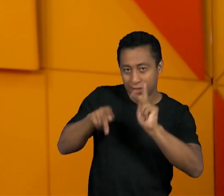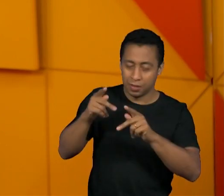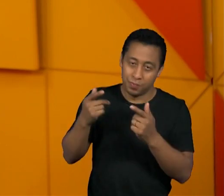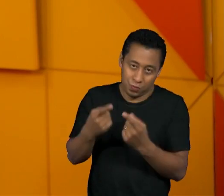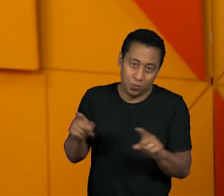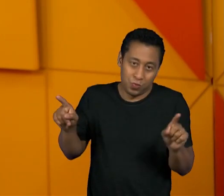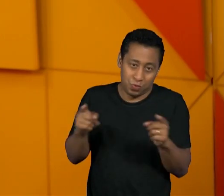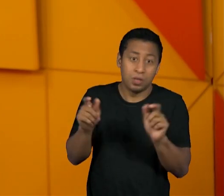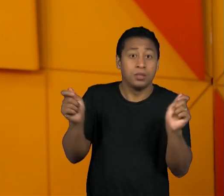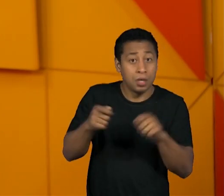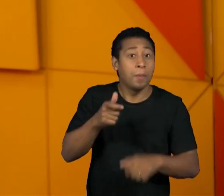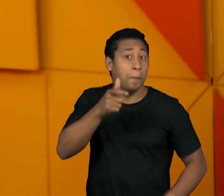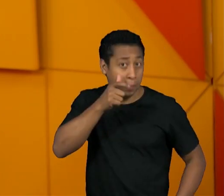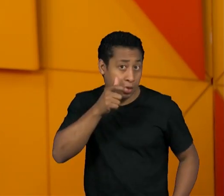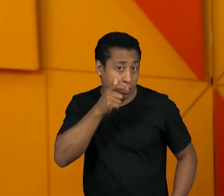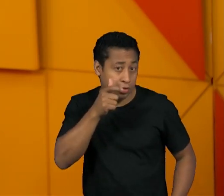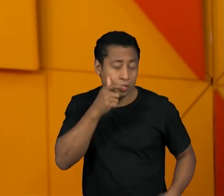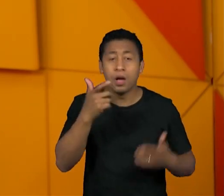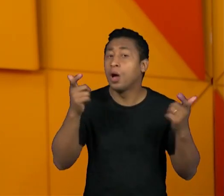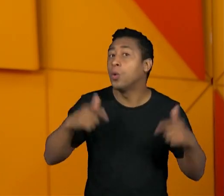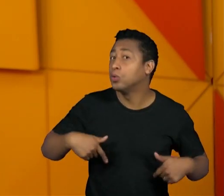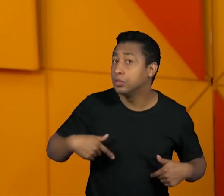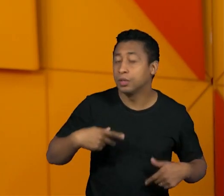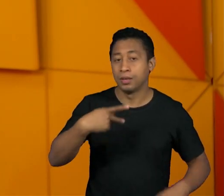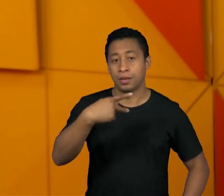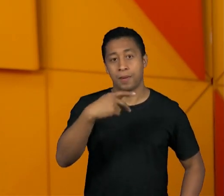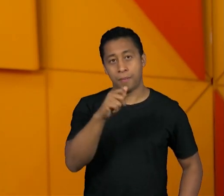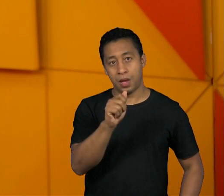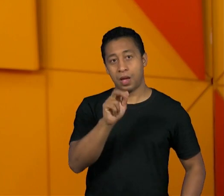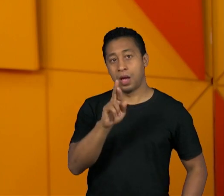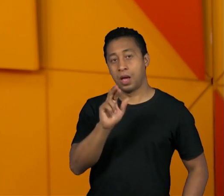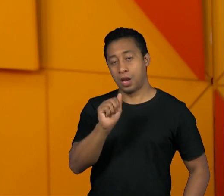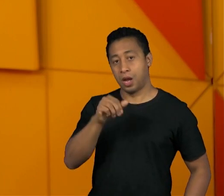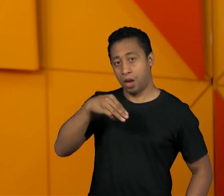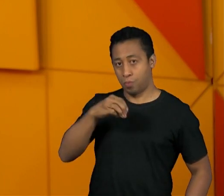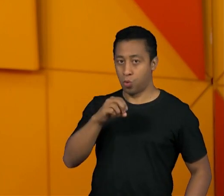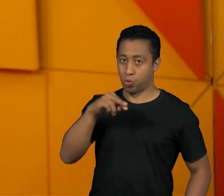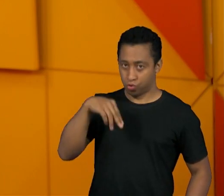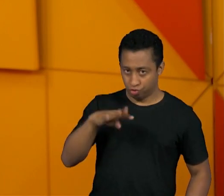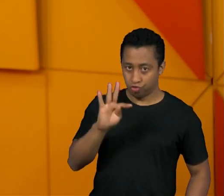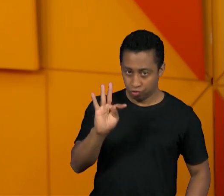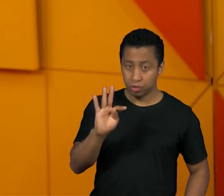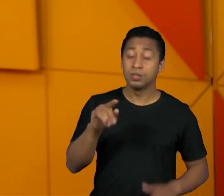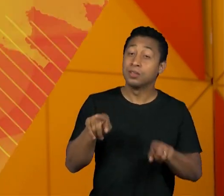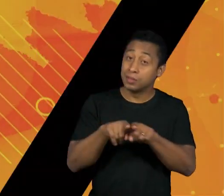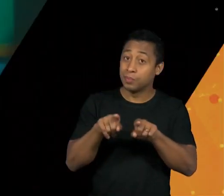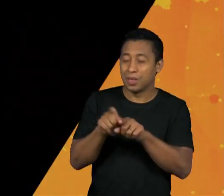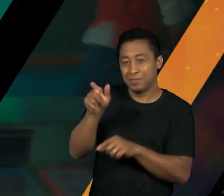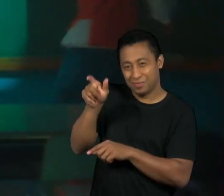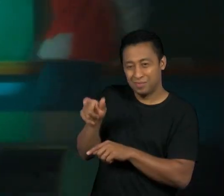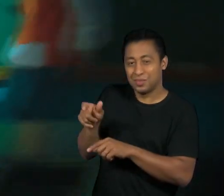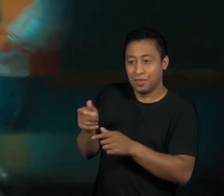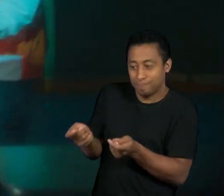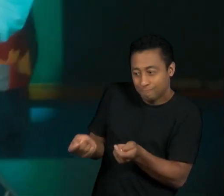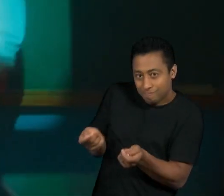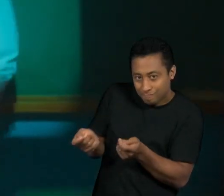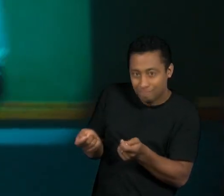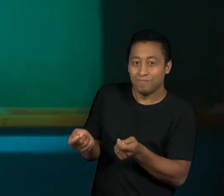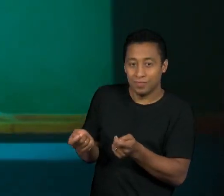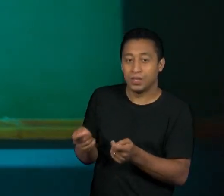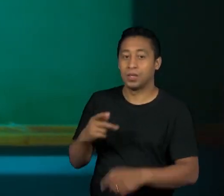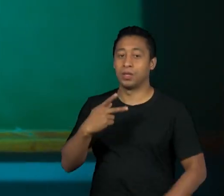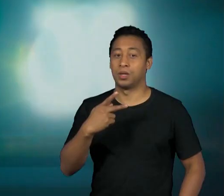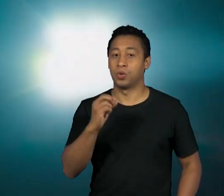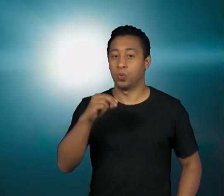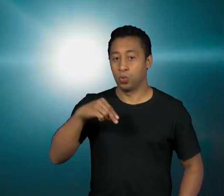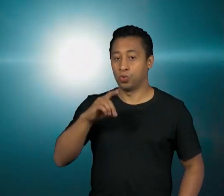de streaming Paramount Plus e é o primeiro longa-metragem da produtora Condzilla. Primeiro mandamento da Escola